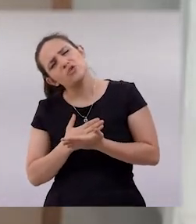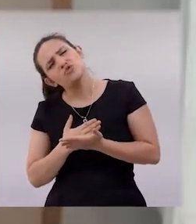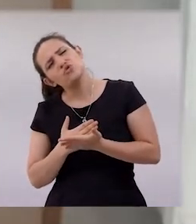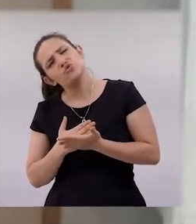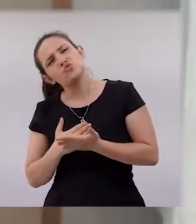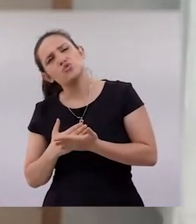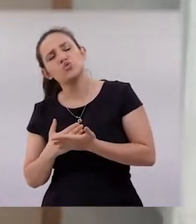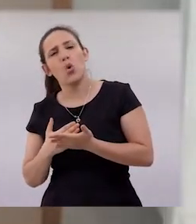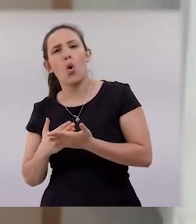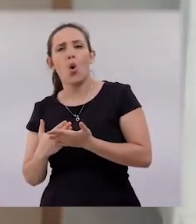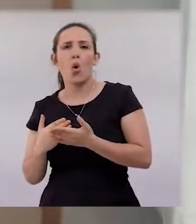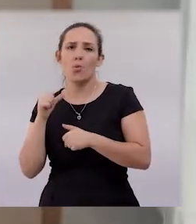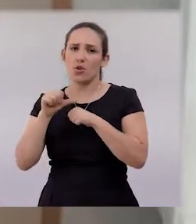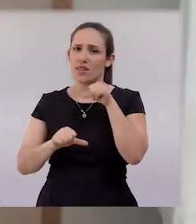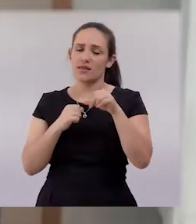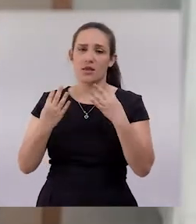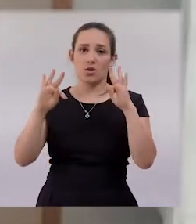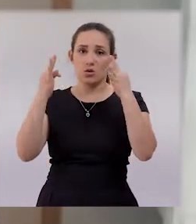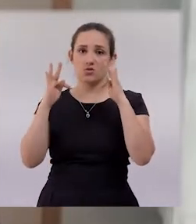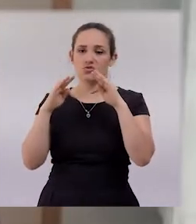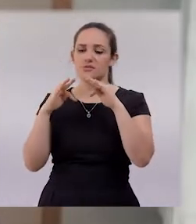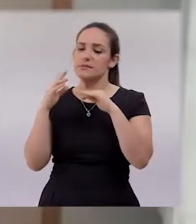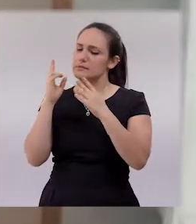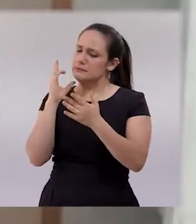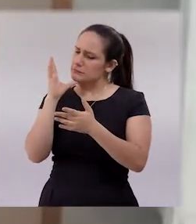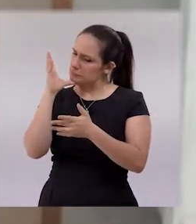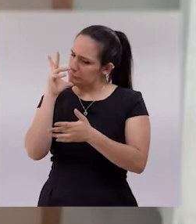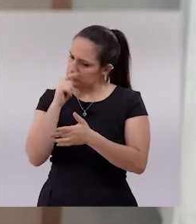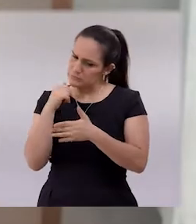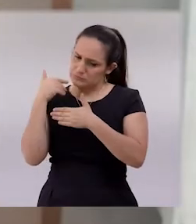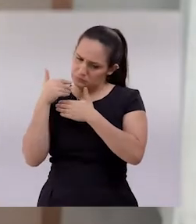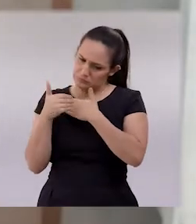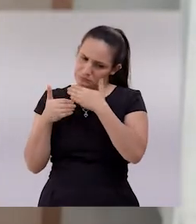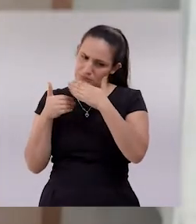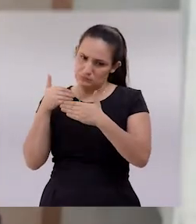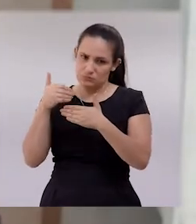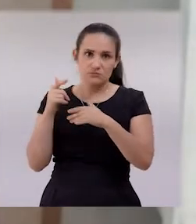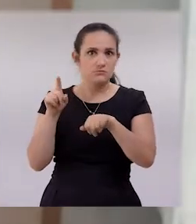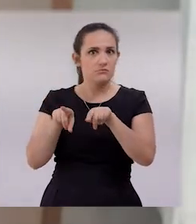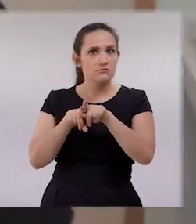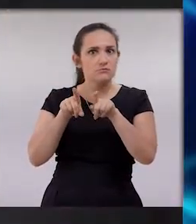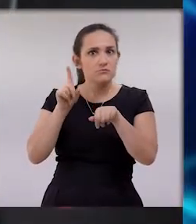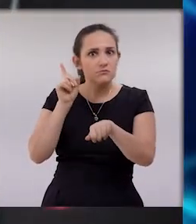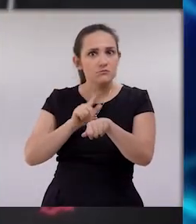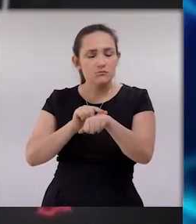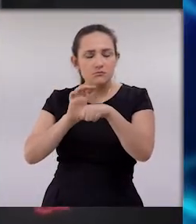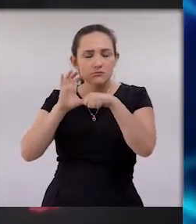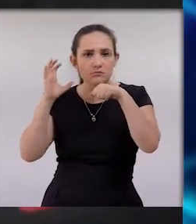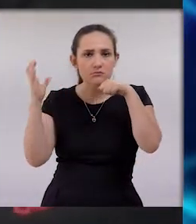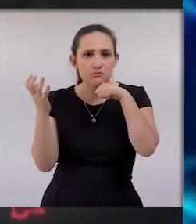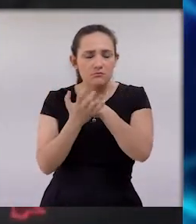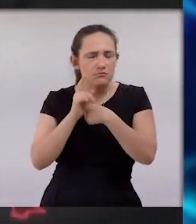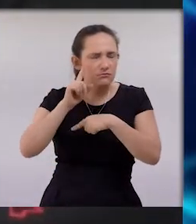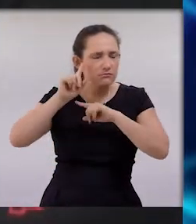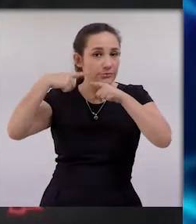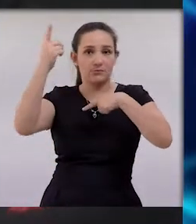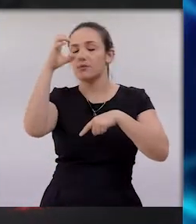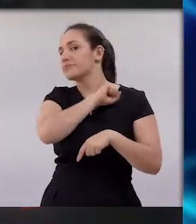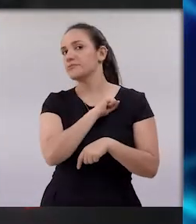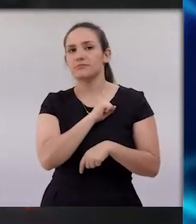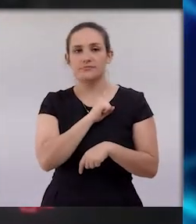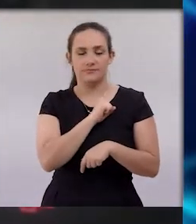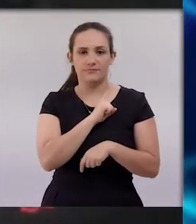um crescimento lento a cada dia. E acredito que depois desse período